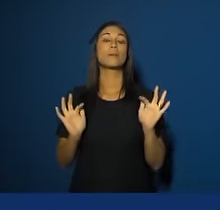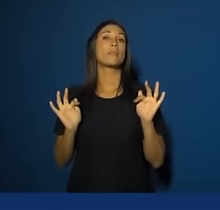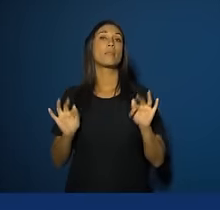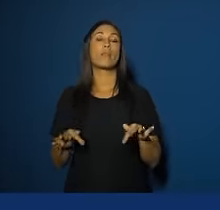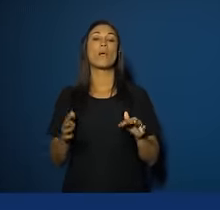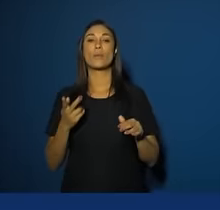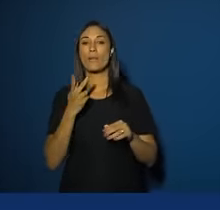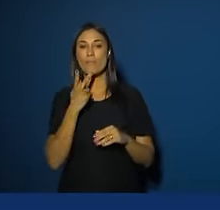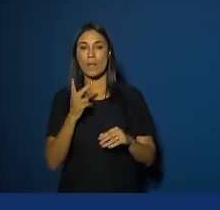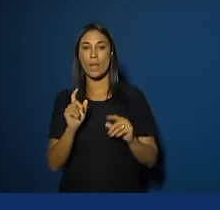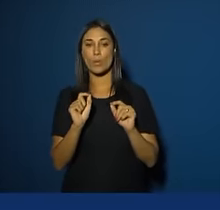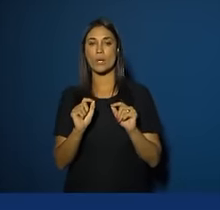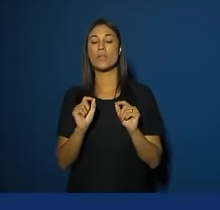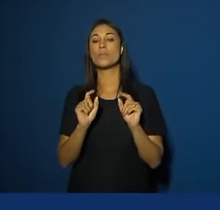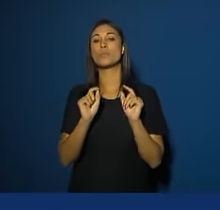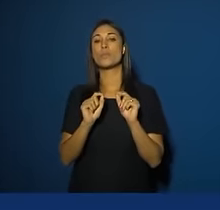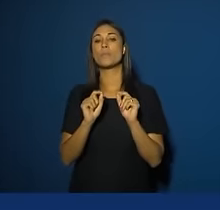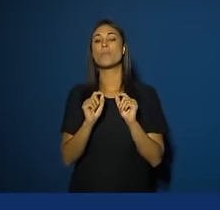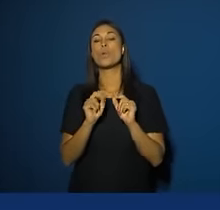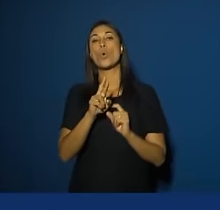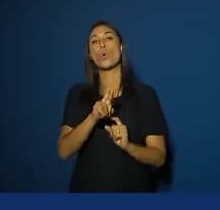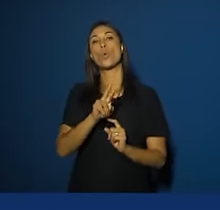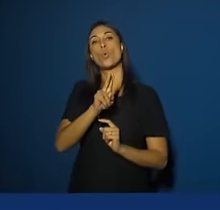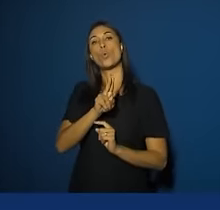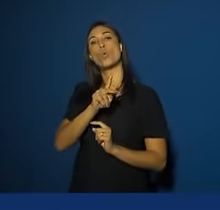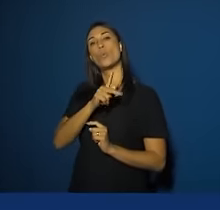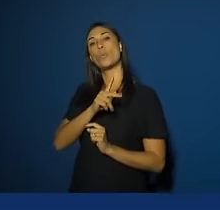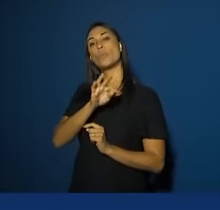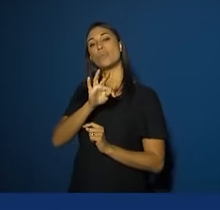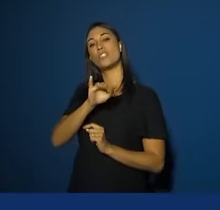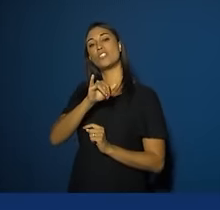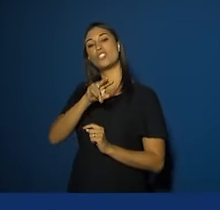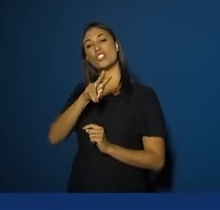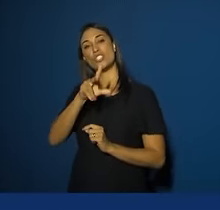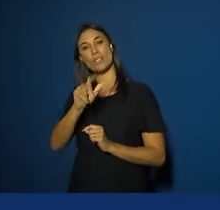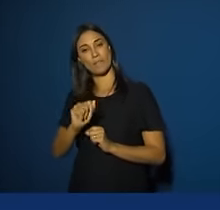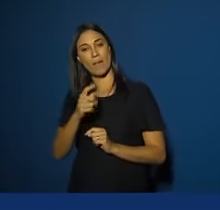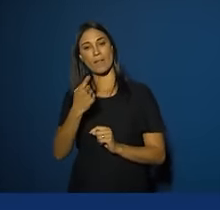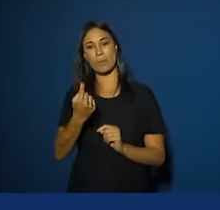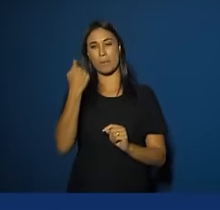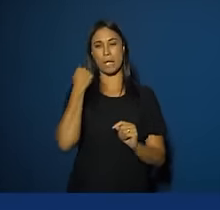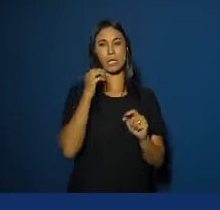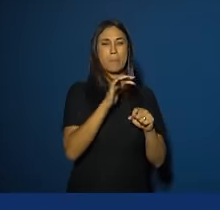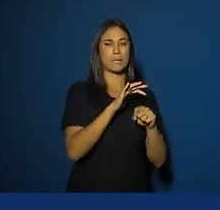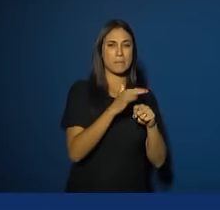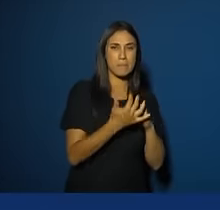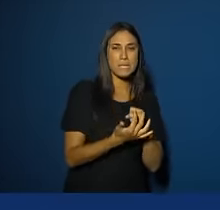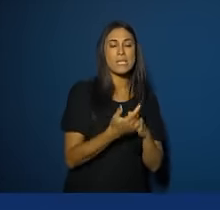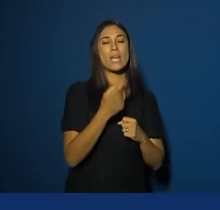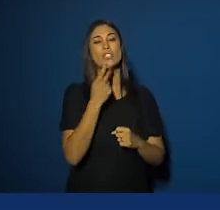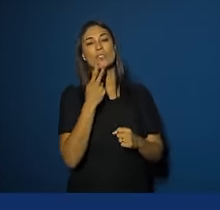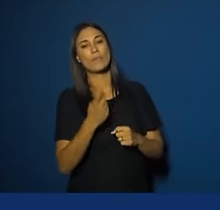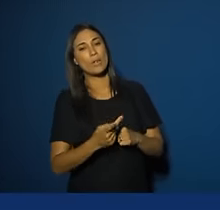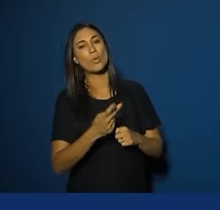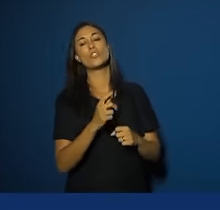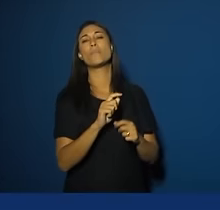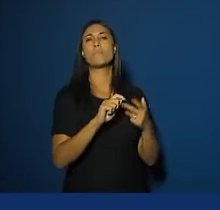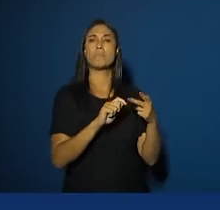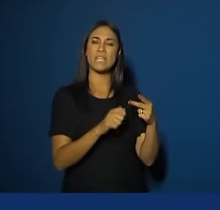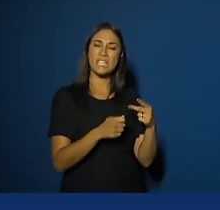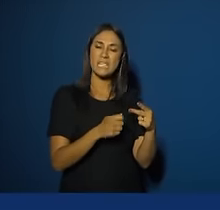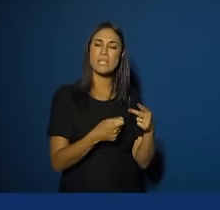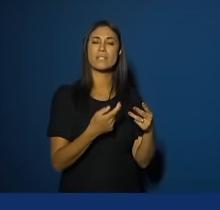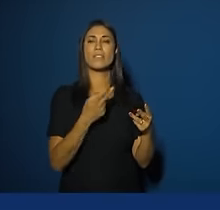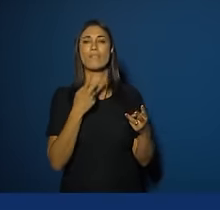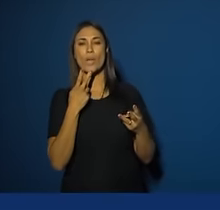terminar, queria falar sobre tendência disruptiva. A gente falou muito de tendência disruptiva na época da pandemia, a gente falou de PIX, a gente falou